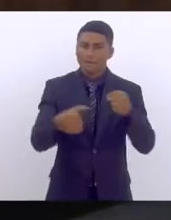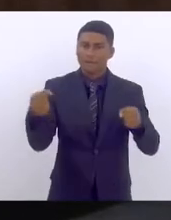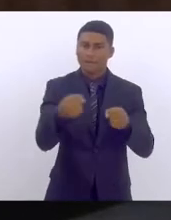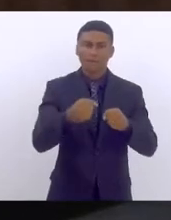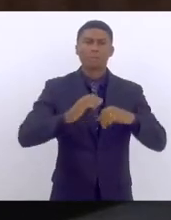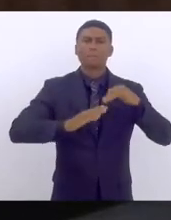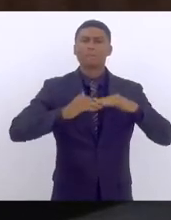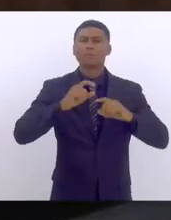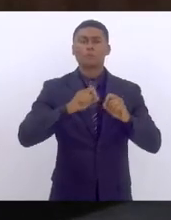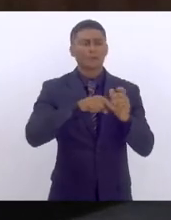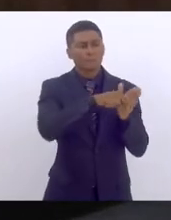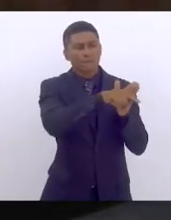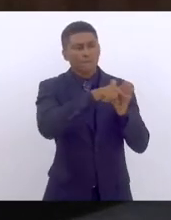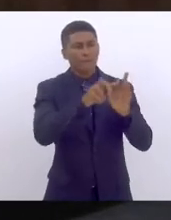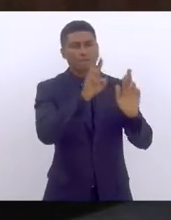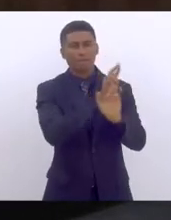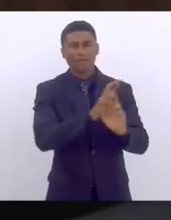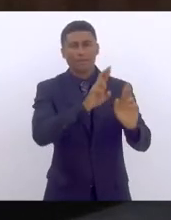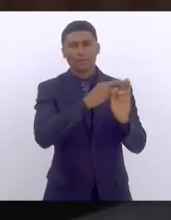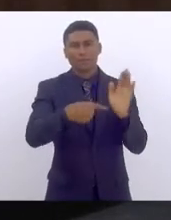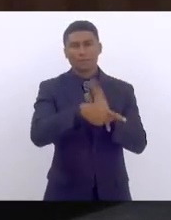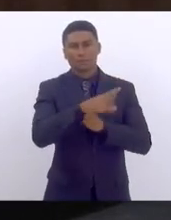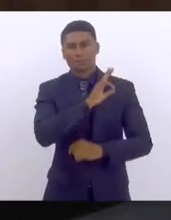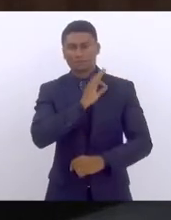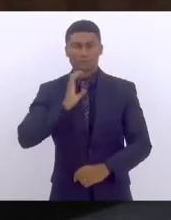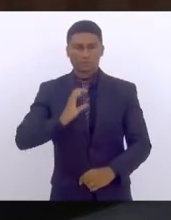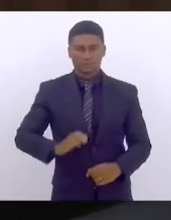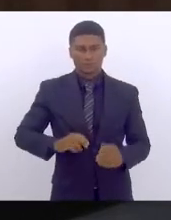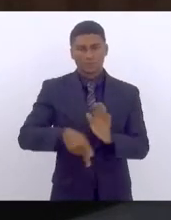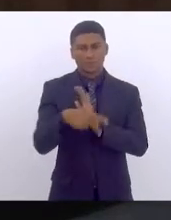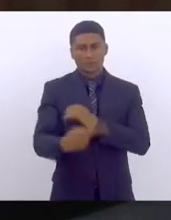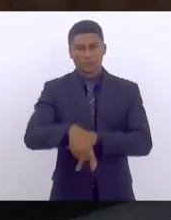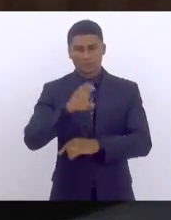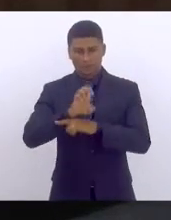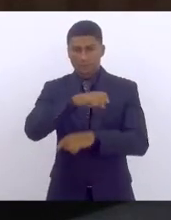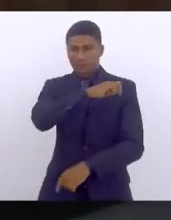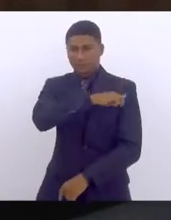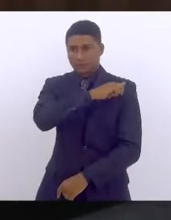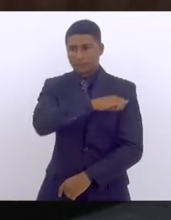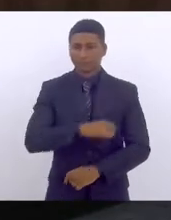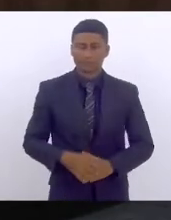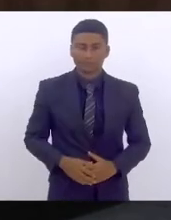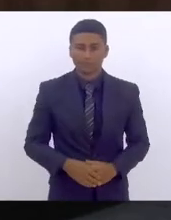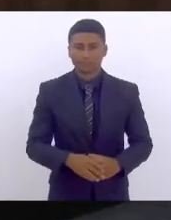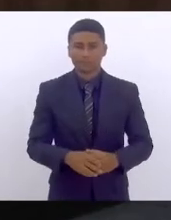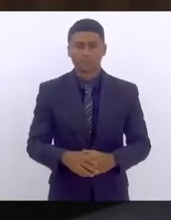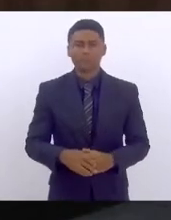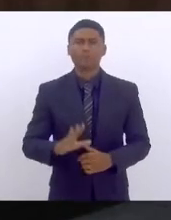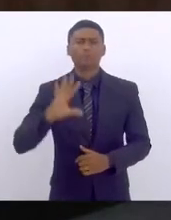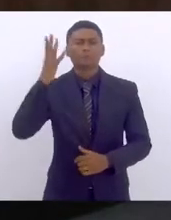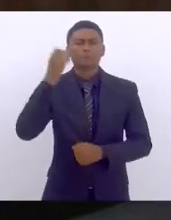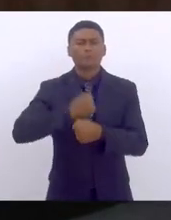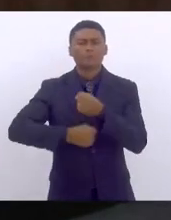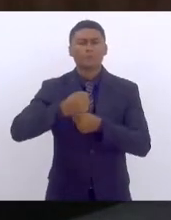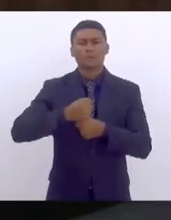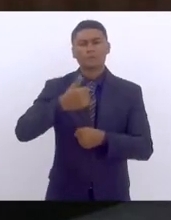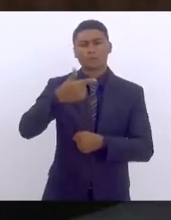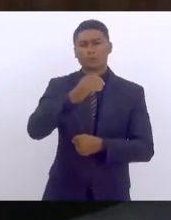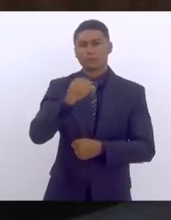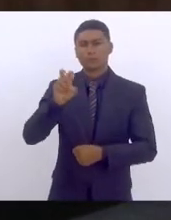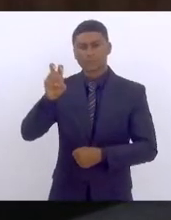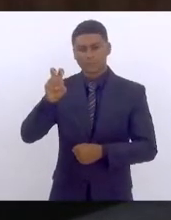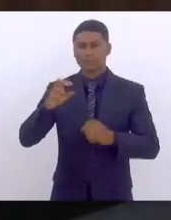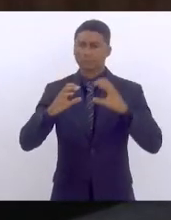investigador policial da Polícia Civil do Estado do Rio de Janeiro, realizado no ano de